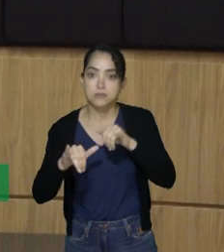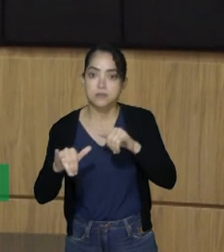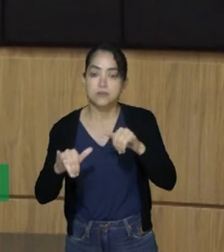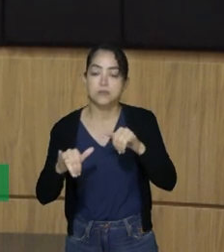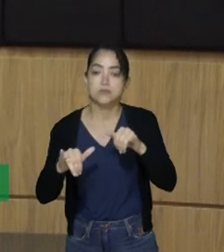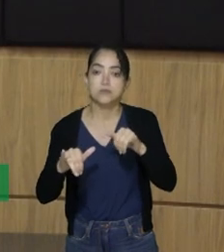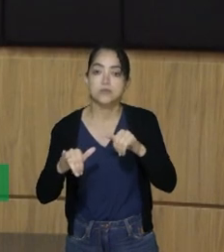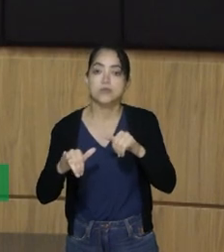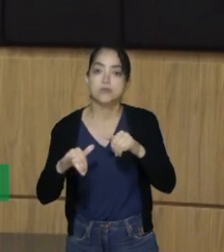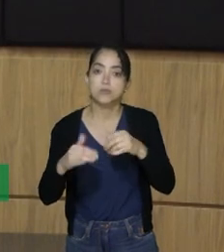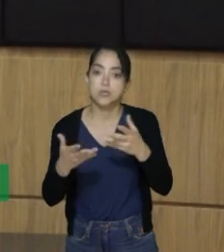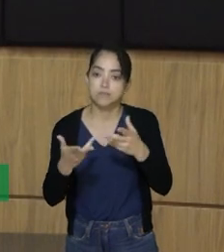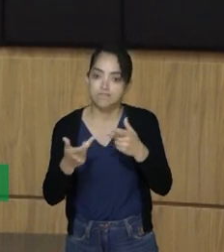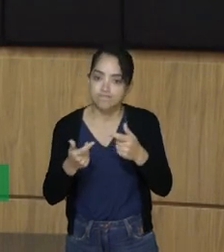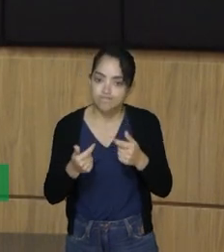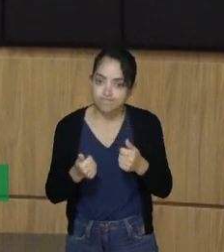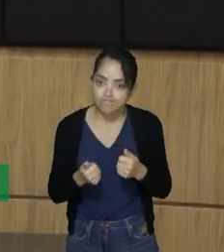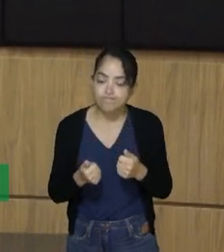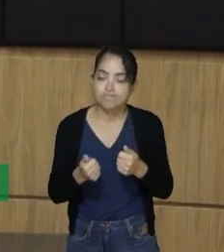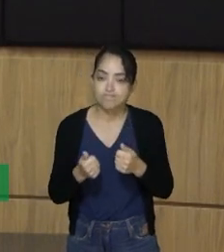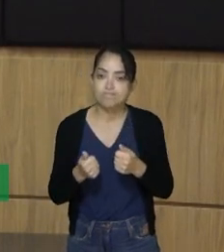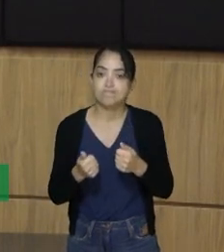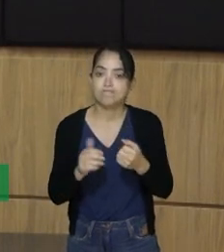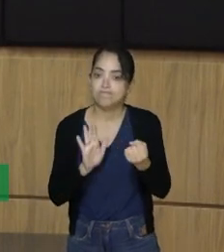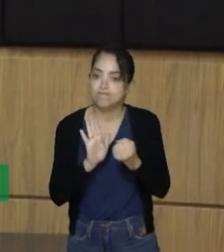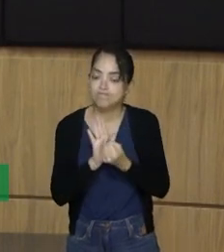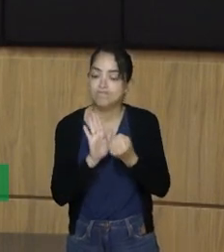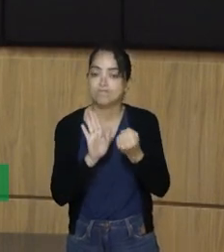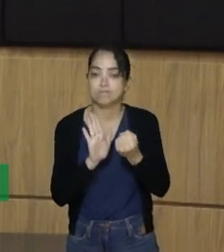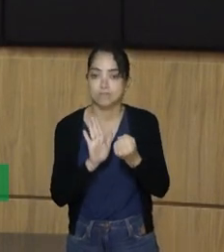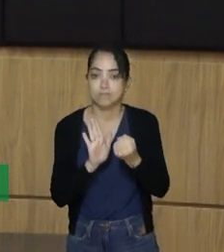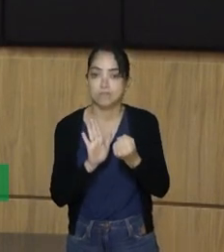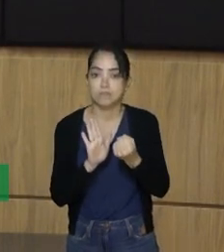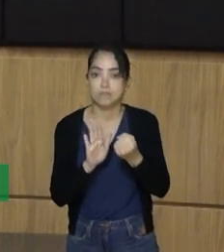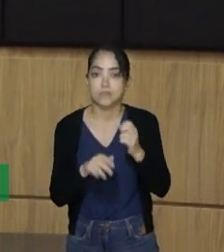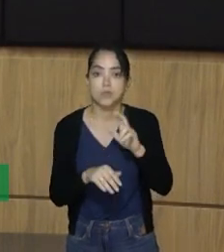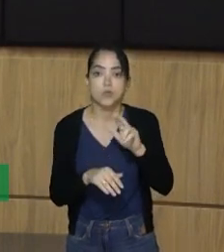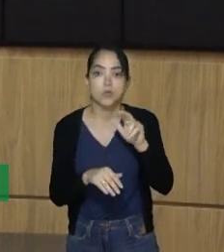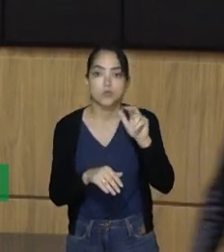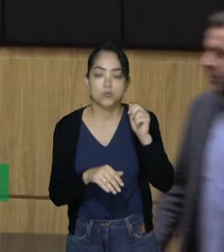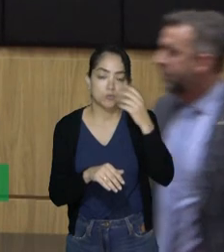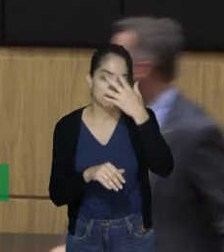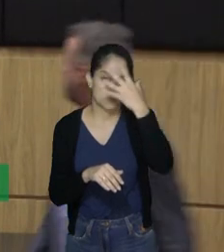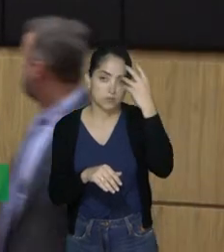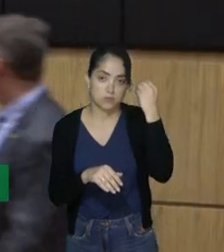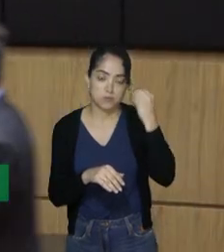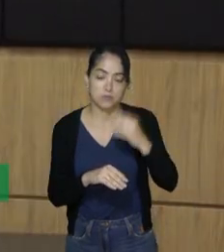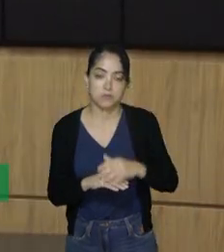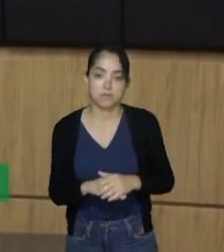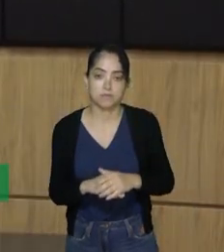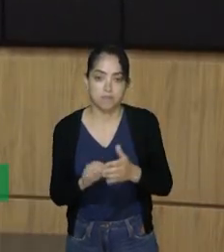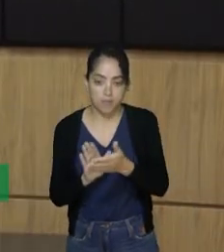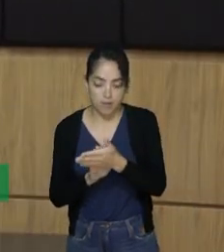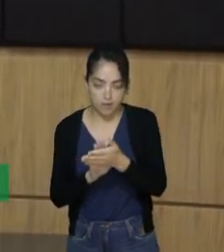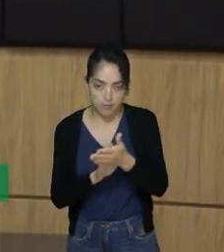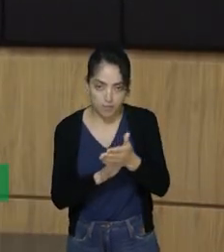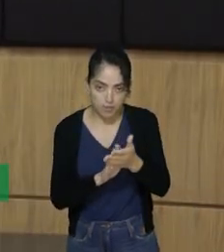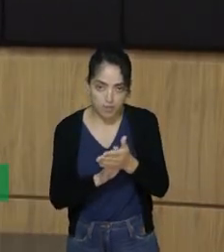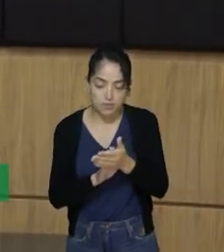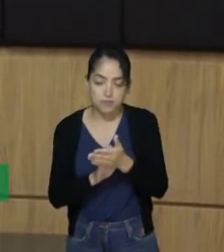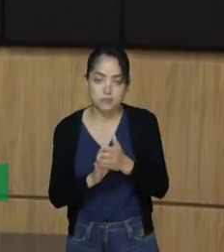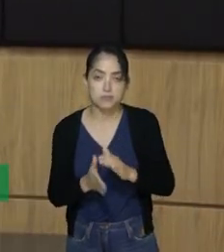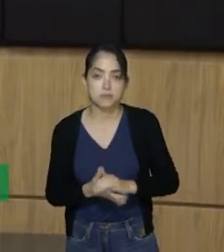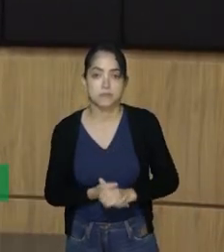prestígio colheu dessa eleição, patrimônio que nunca será esquecido. Parabéns a Vossa